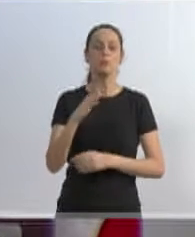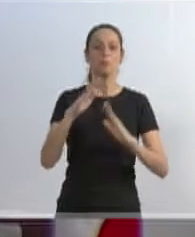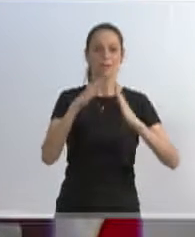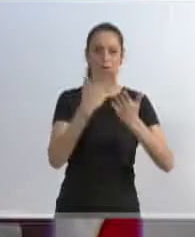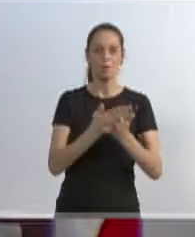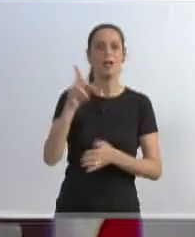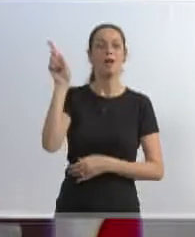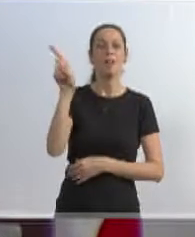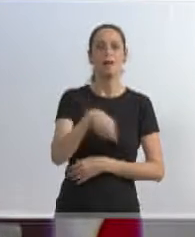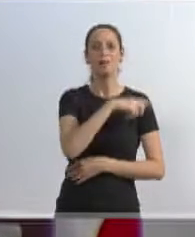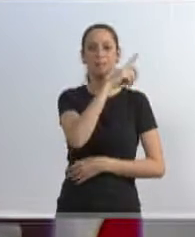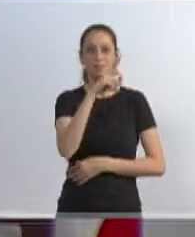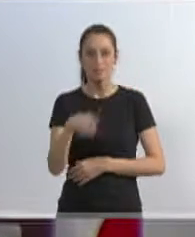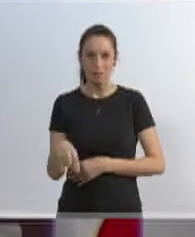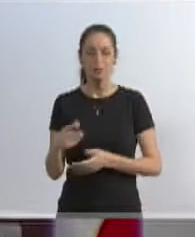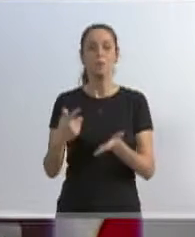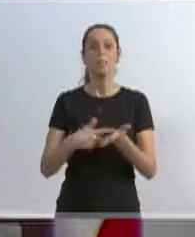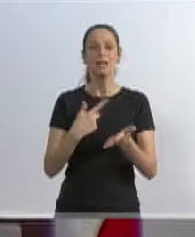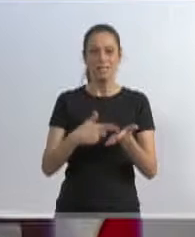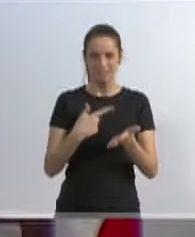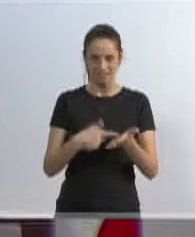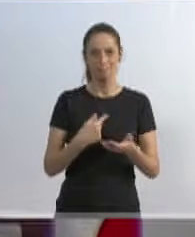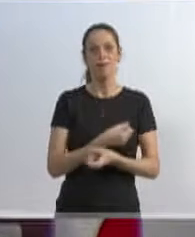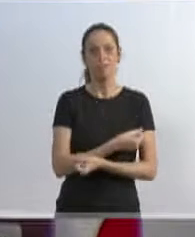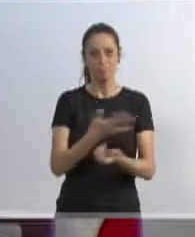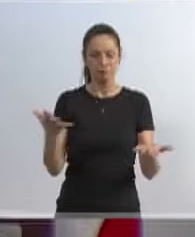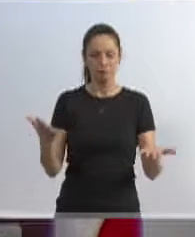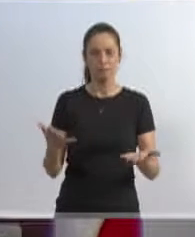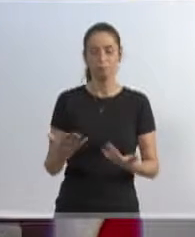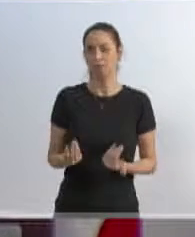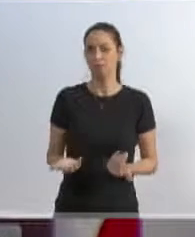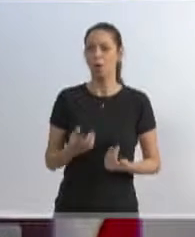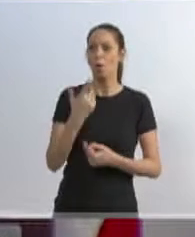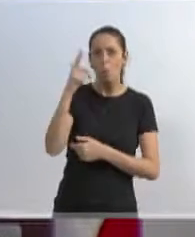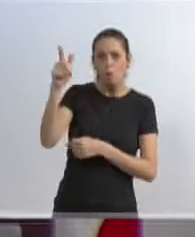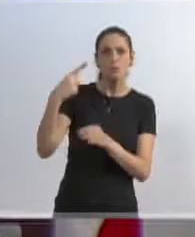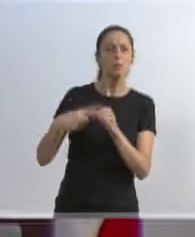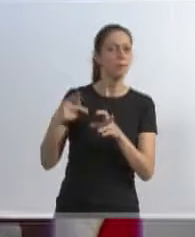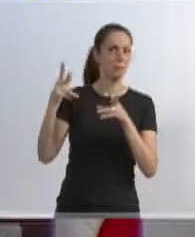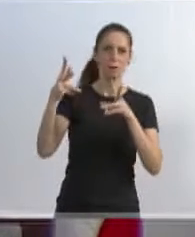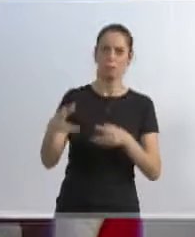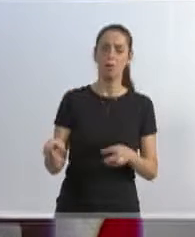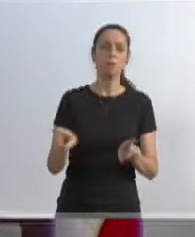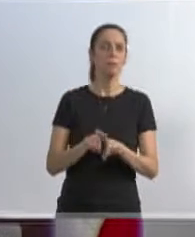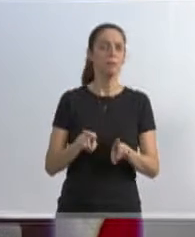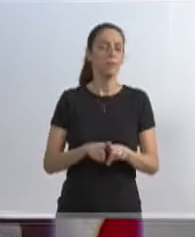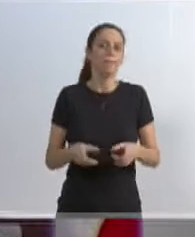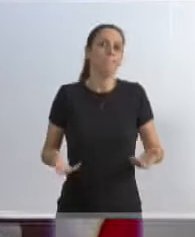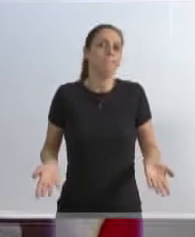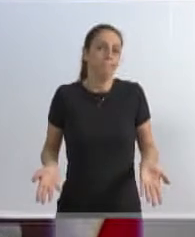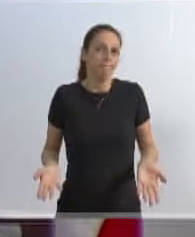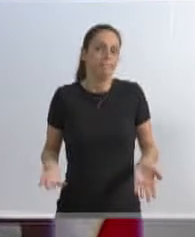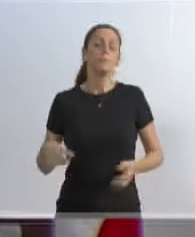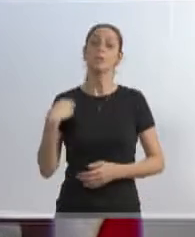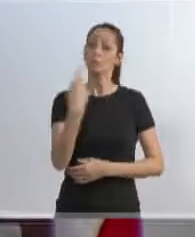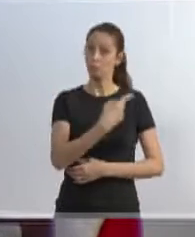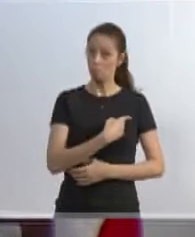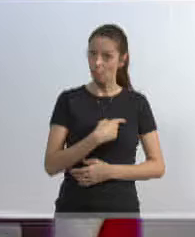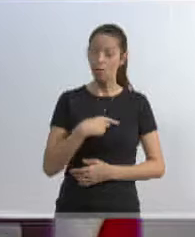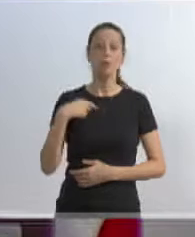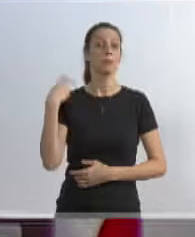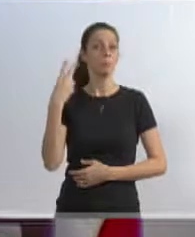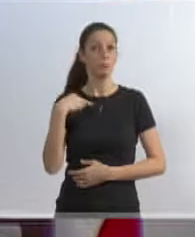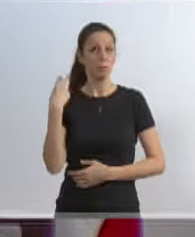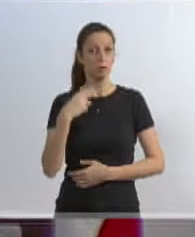cidades no menor não poderia ser diferente agora cabe dizer que além de sermos vereadores nós